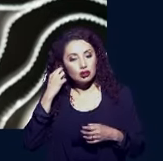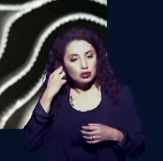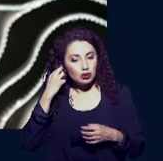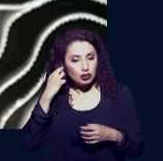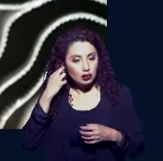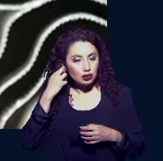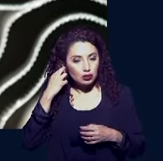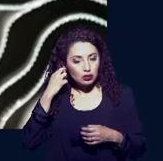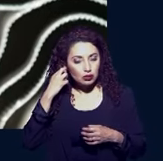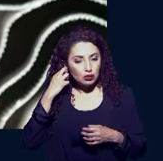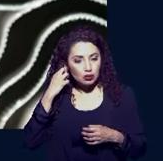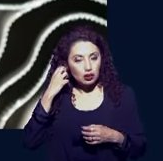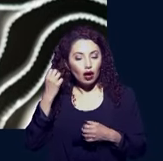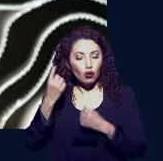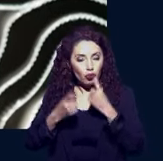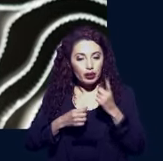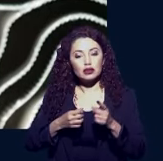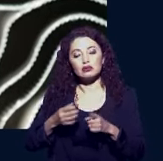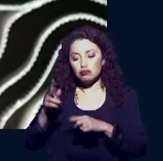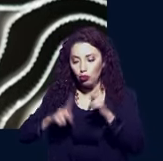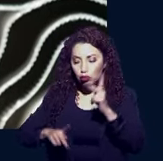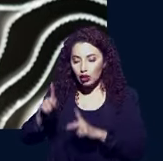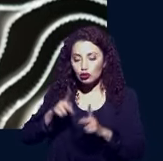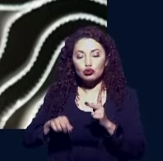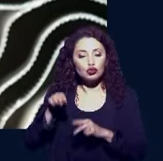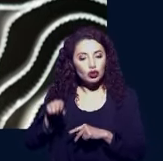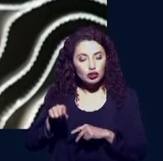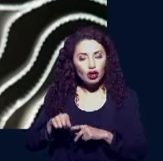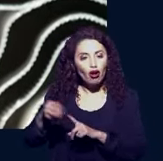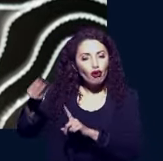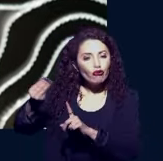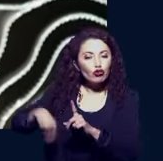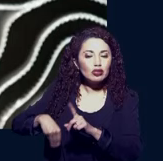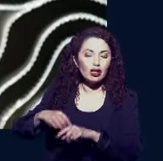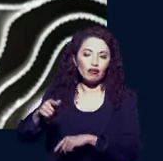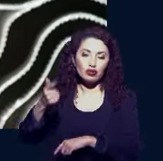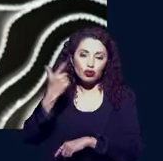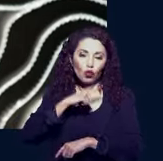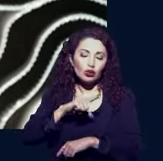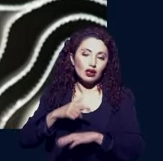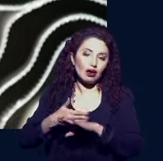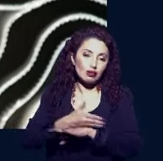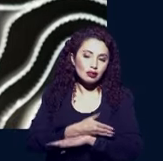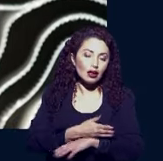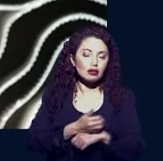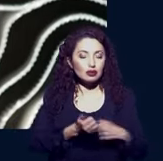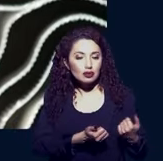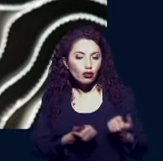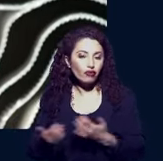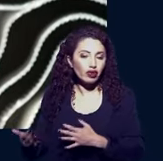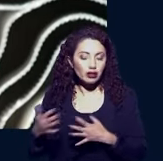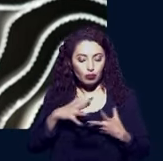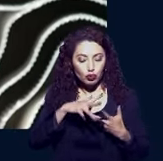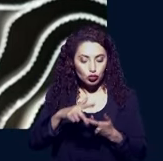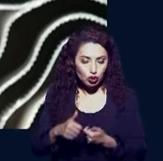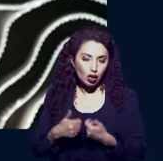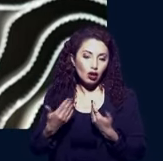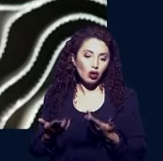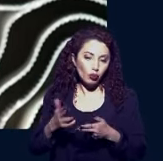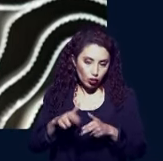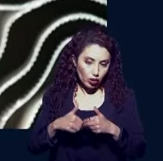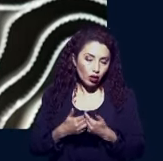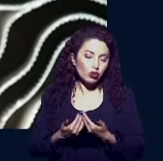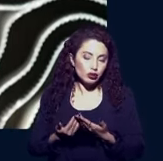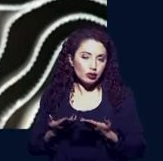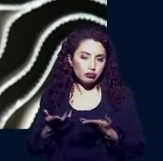vulneráveis não conseguem acesso a essa oferta Global justamente por essas rões que eu trouxe aqui né então especialmente